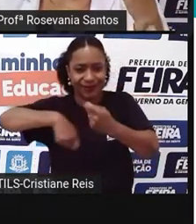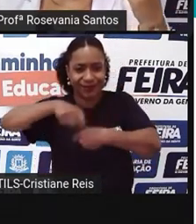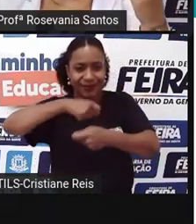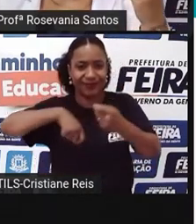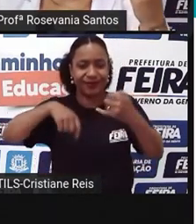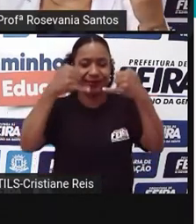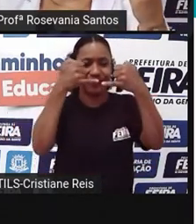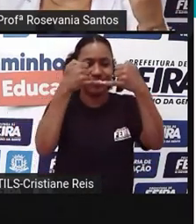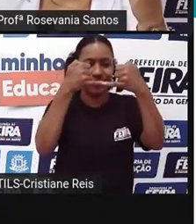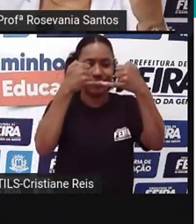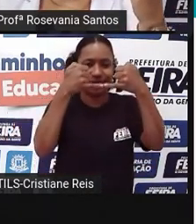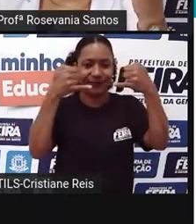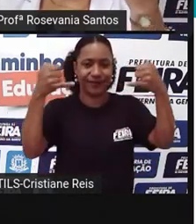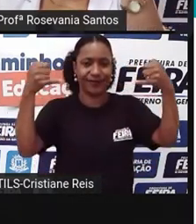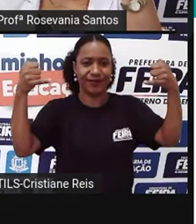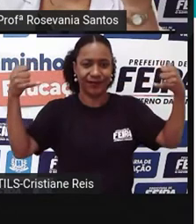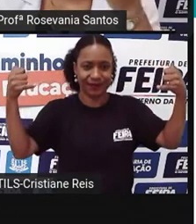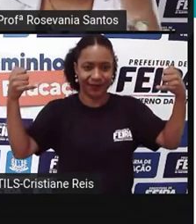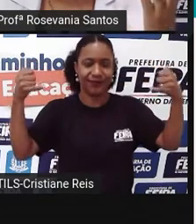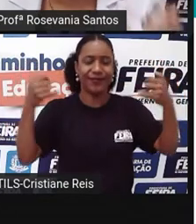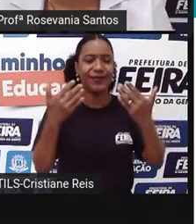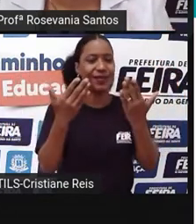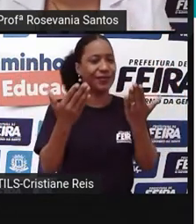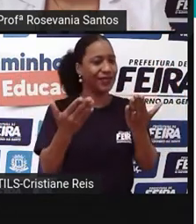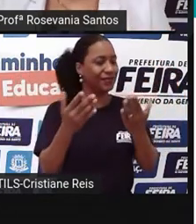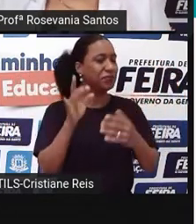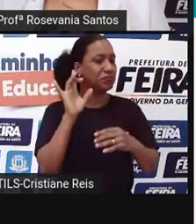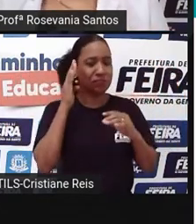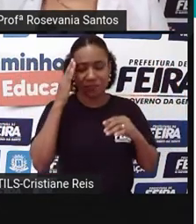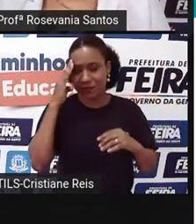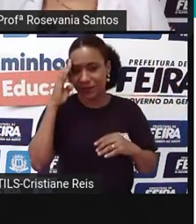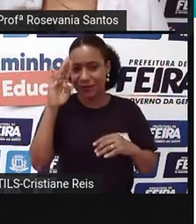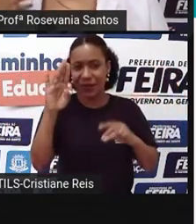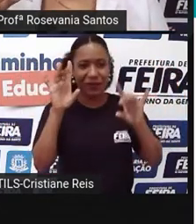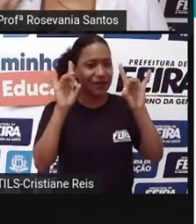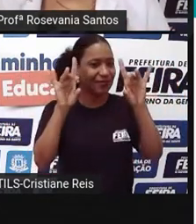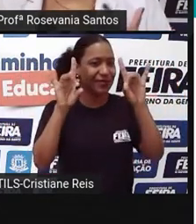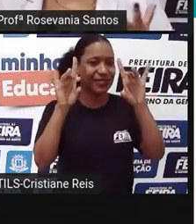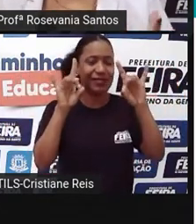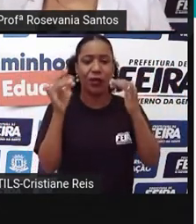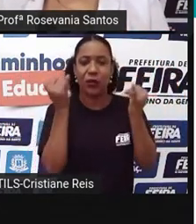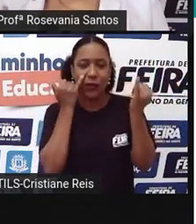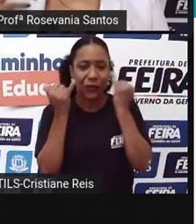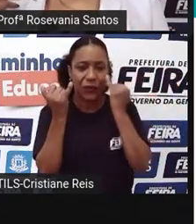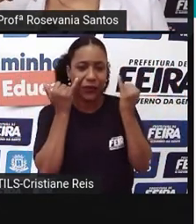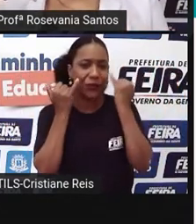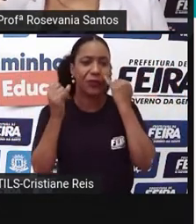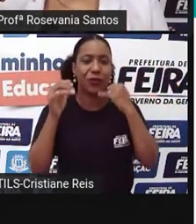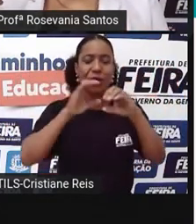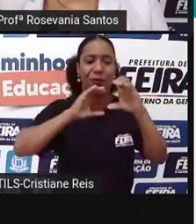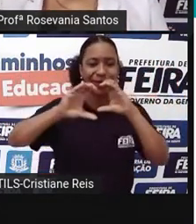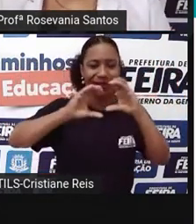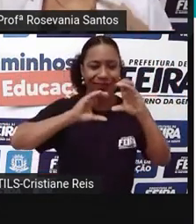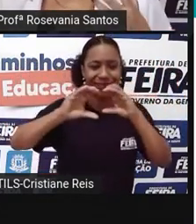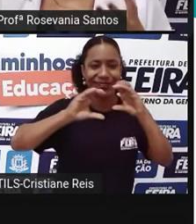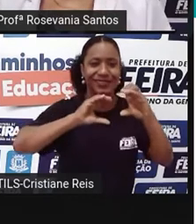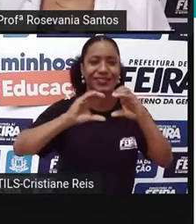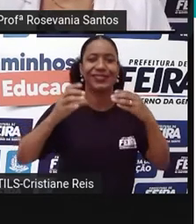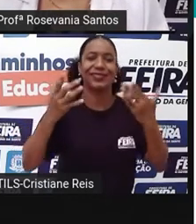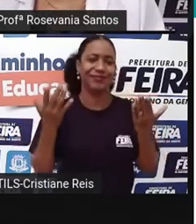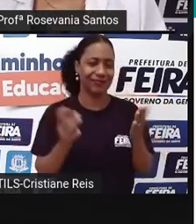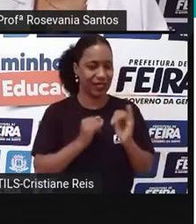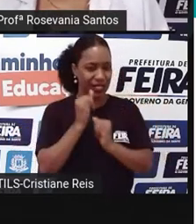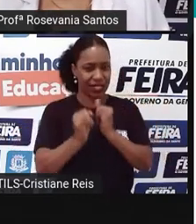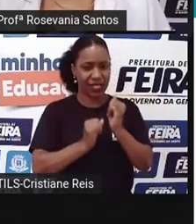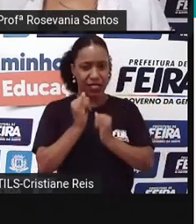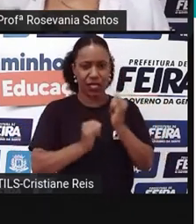de a cereja do bolo, bora dizer assim, né? Você ter acesso à comunicação, você ter acesso à